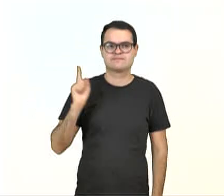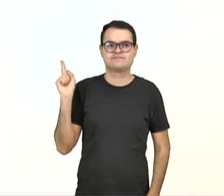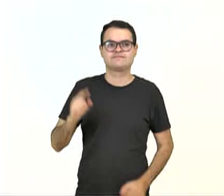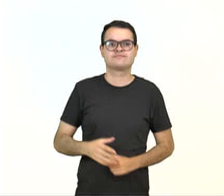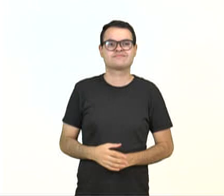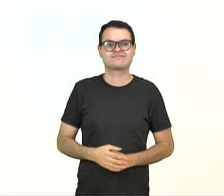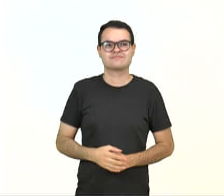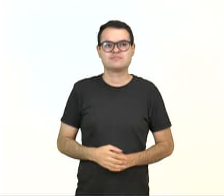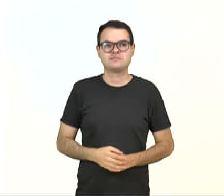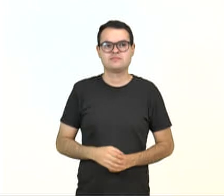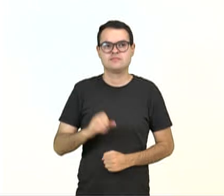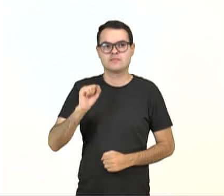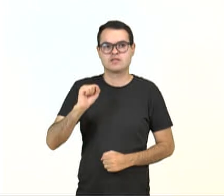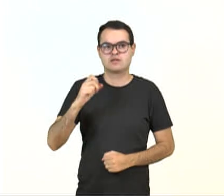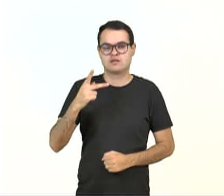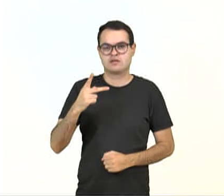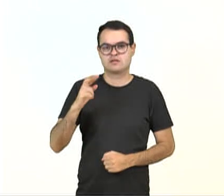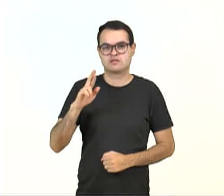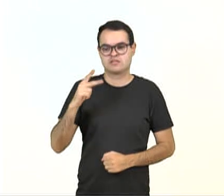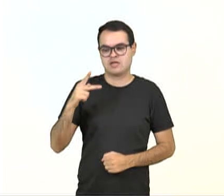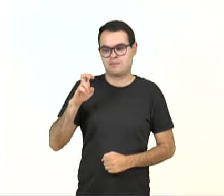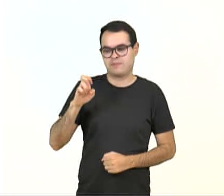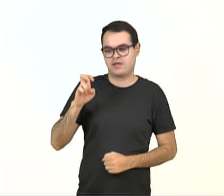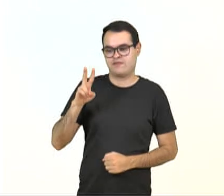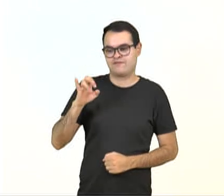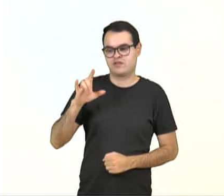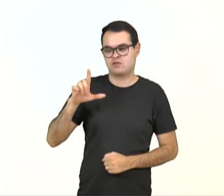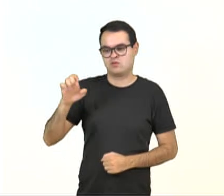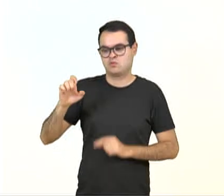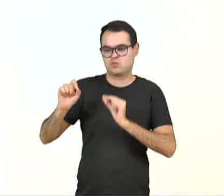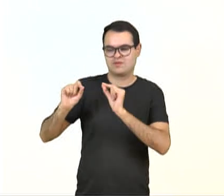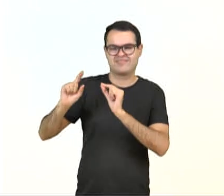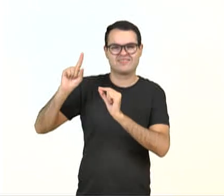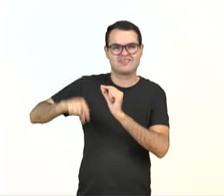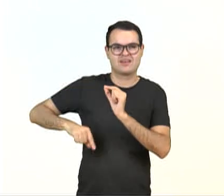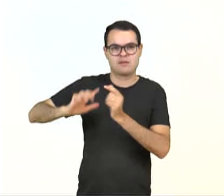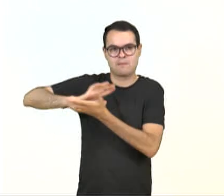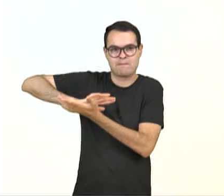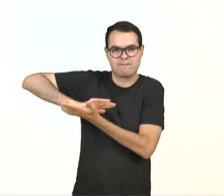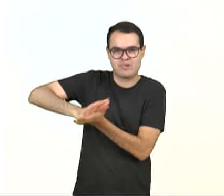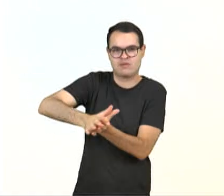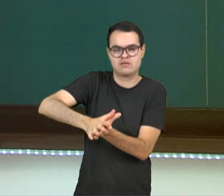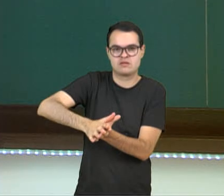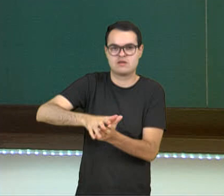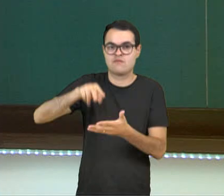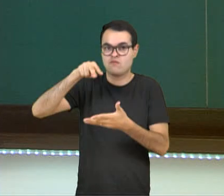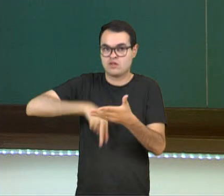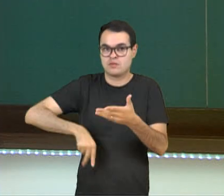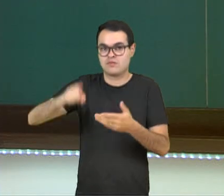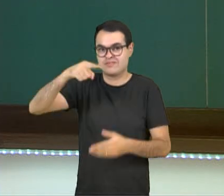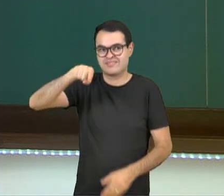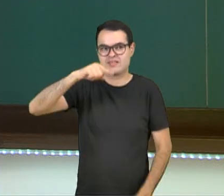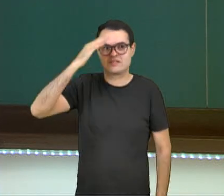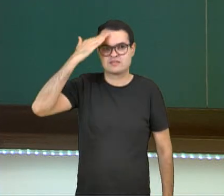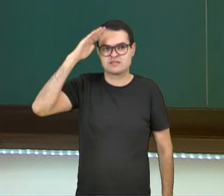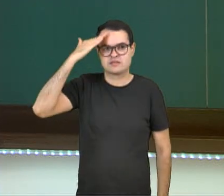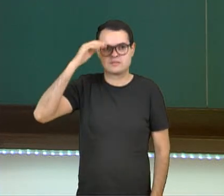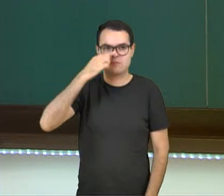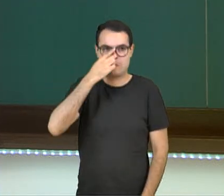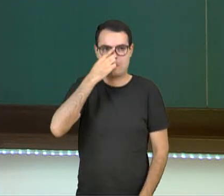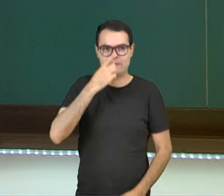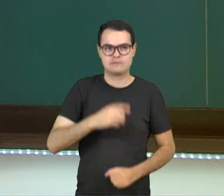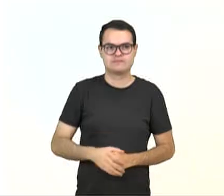que foi o massacre de Sharpeville? Olha só, eu vou ler aqui para vocês se